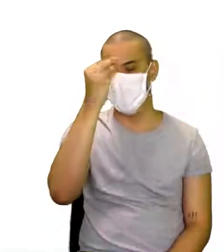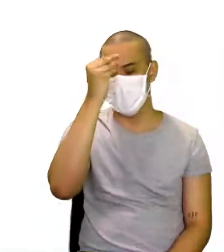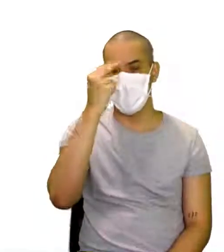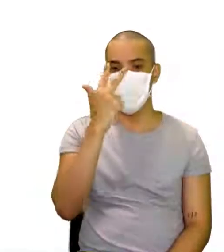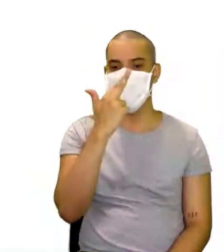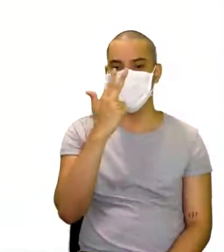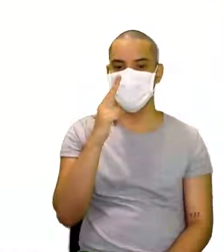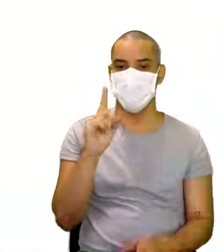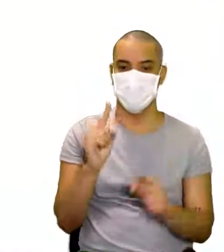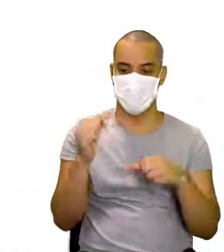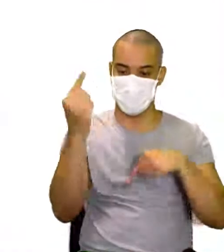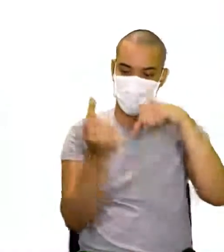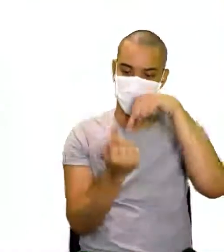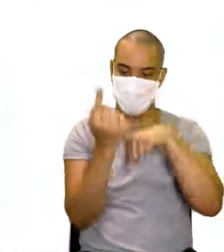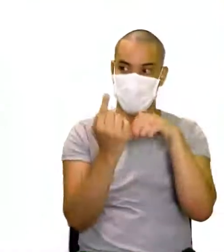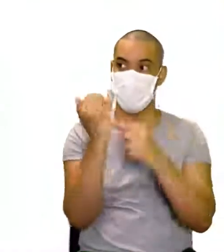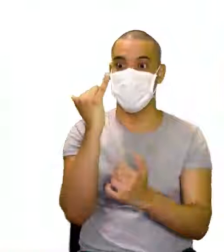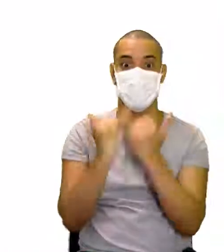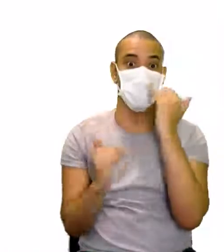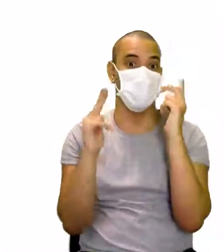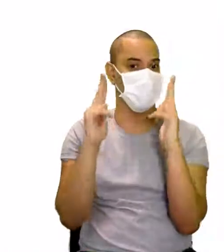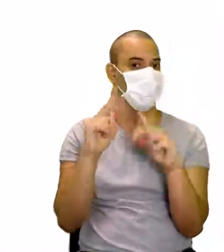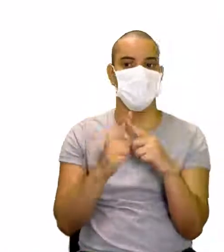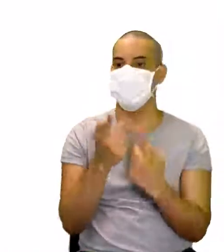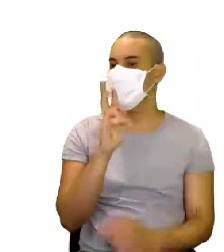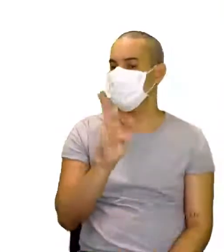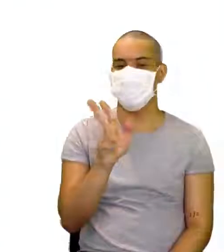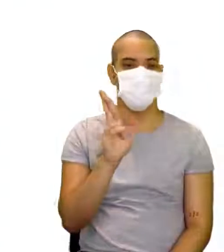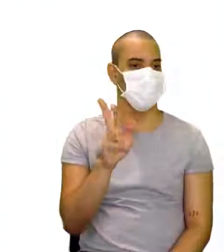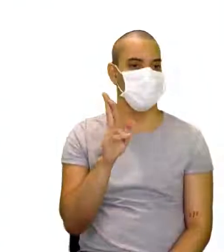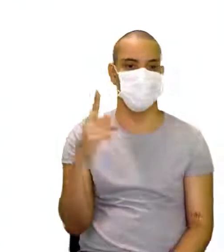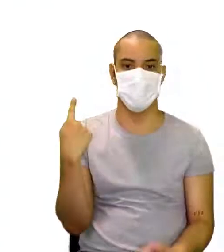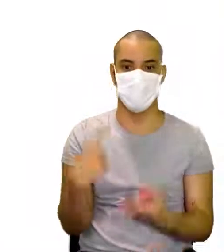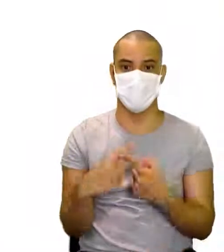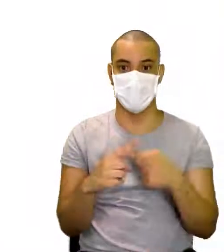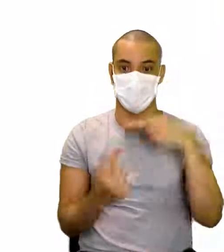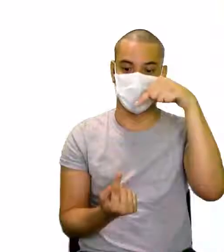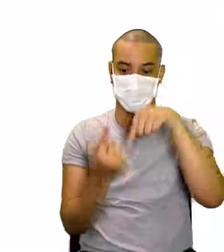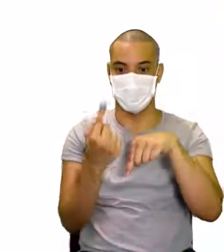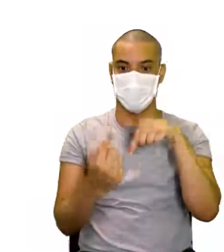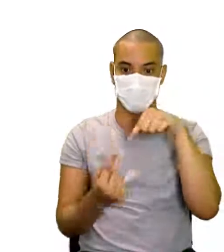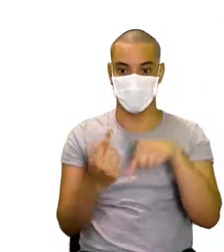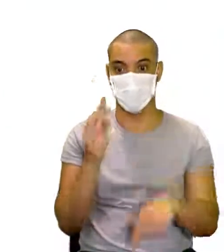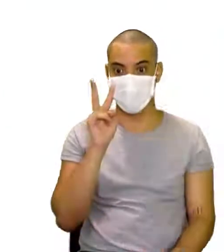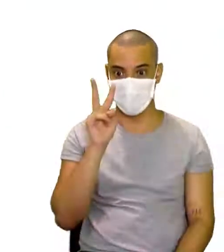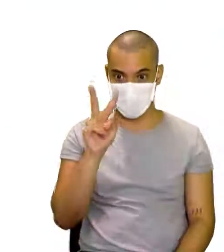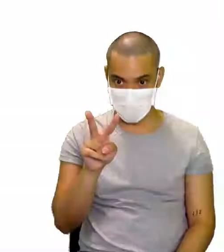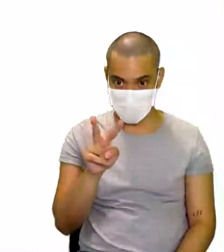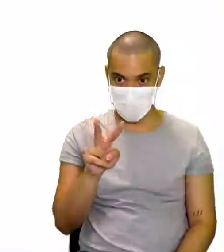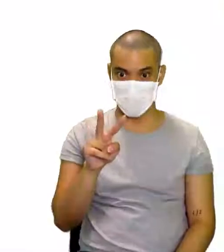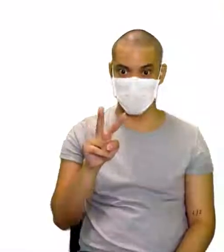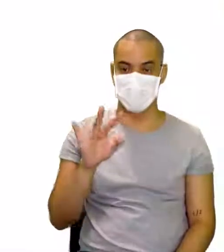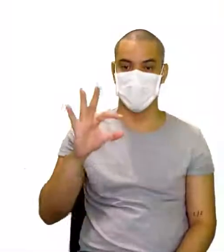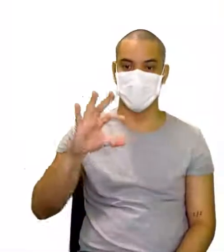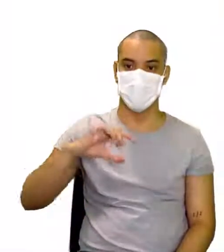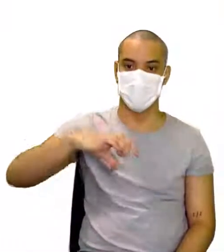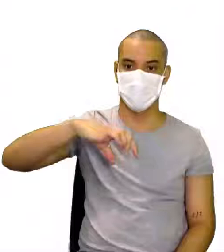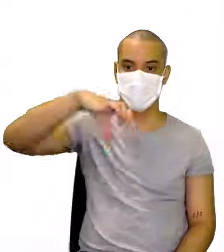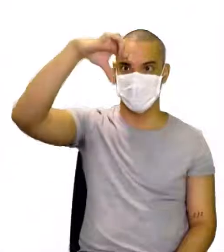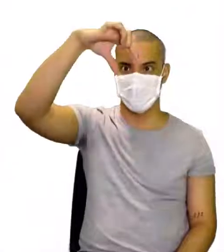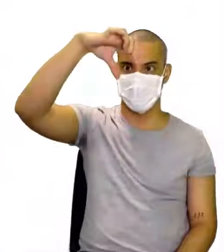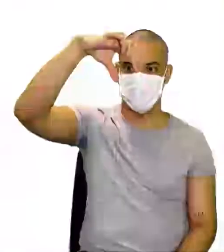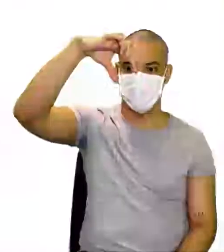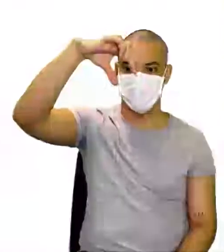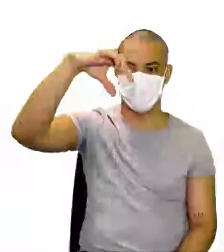ímã são idênticos, mas isso não é verdade, pois, suspendendo-se o ímã horizontalmente por um